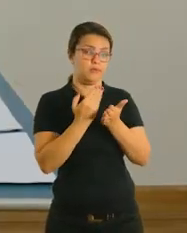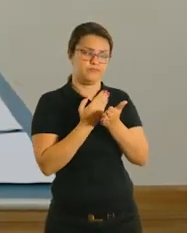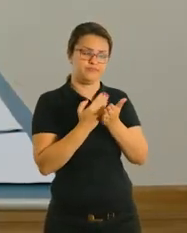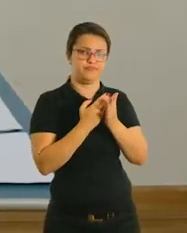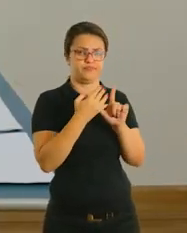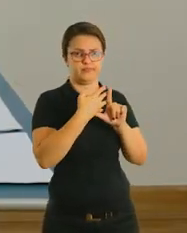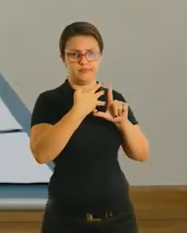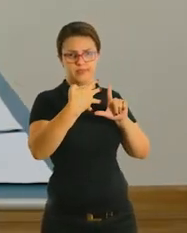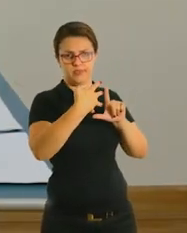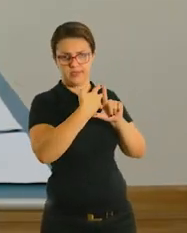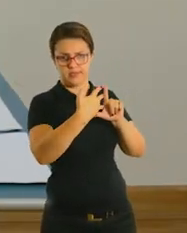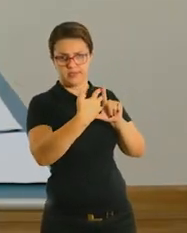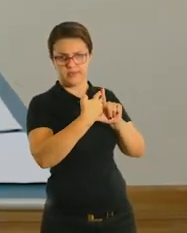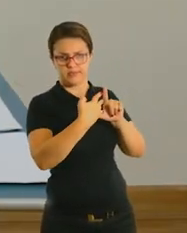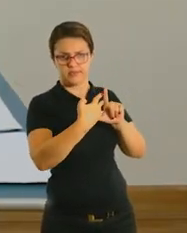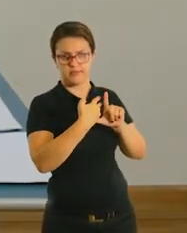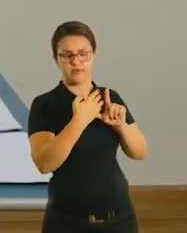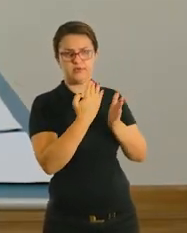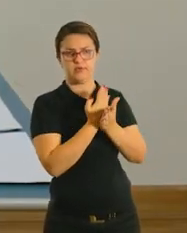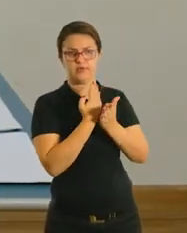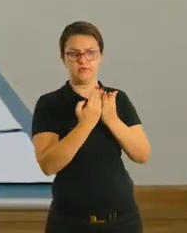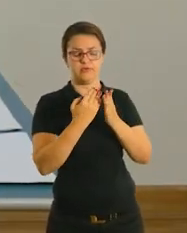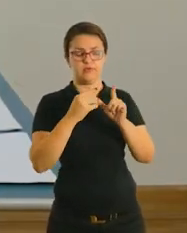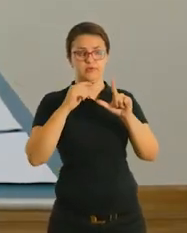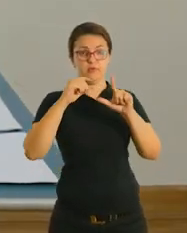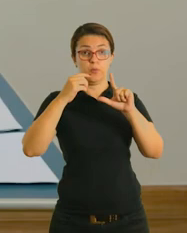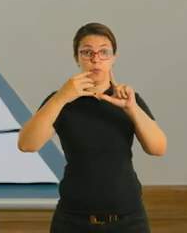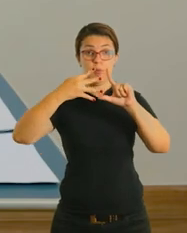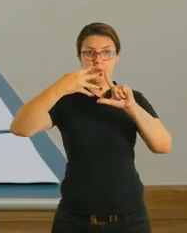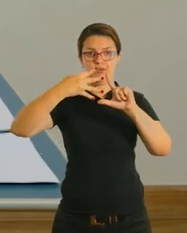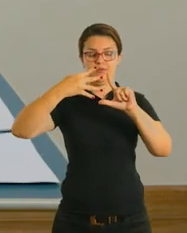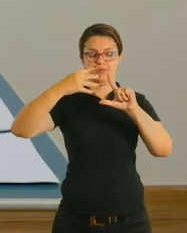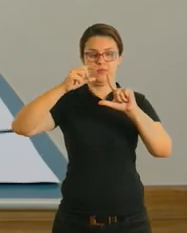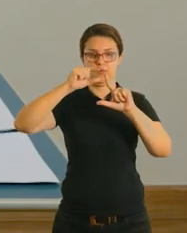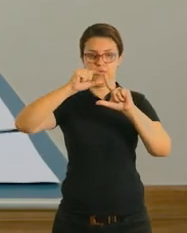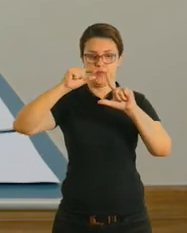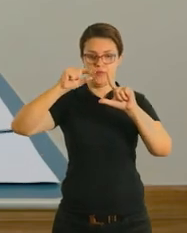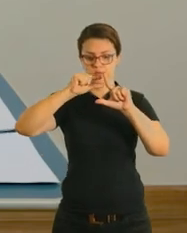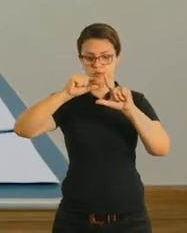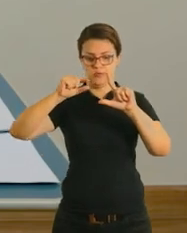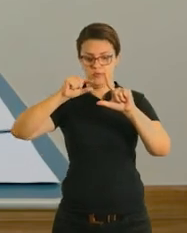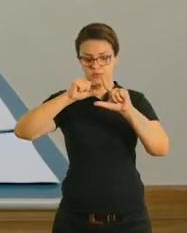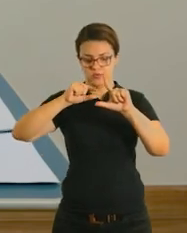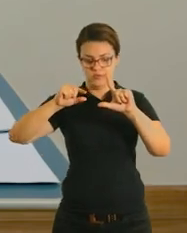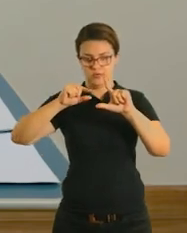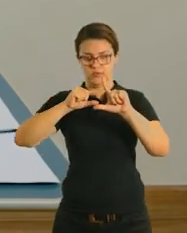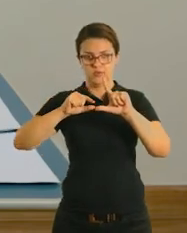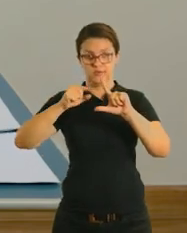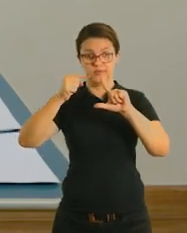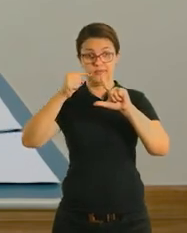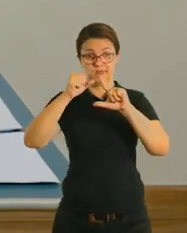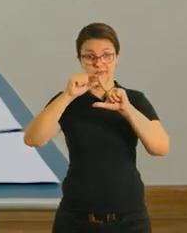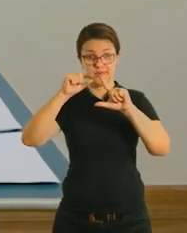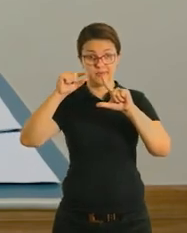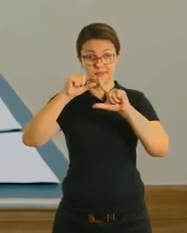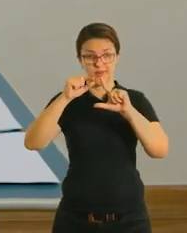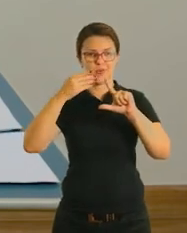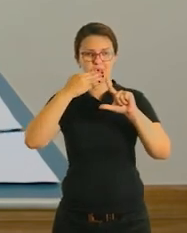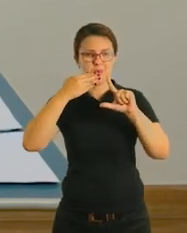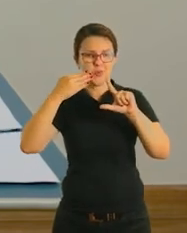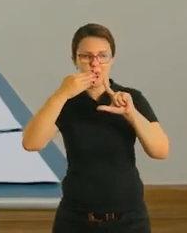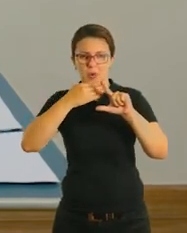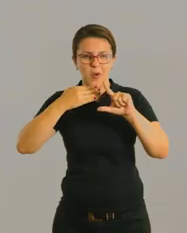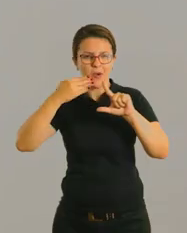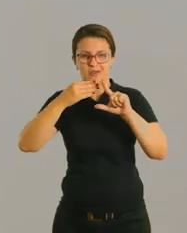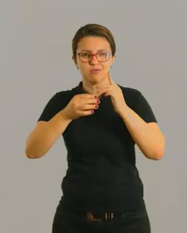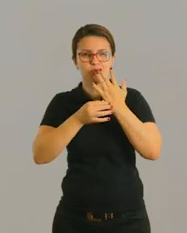no caderno uma pirâmide simples, dividida em quatro partes. A primeira parte são os